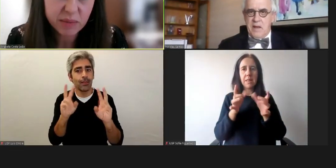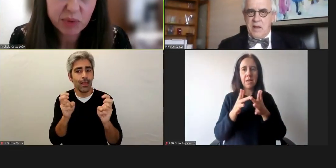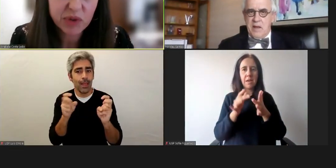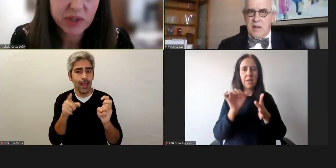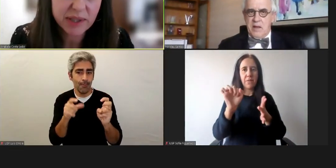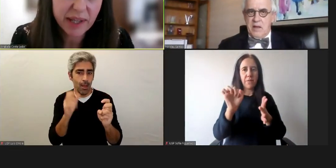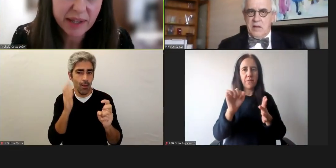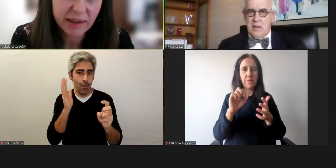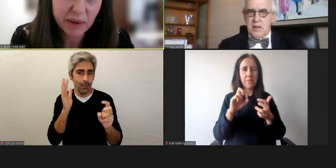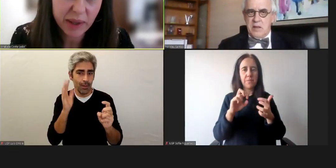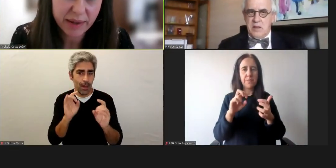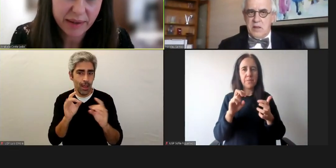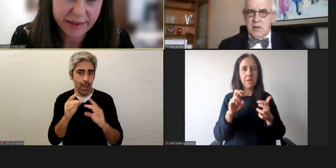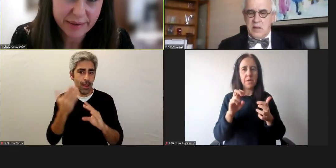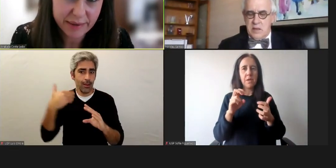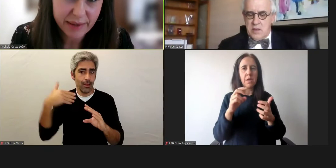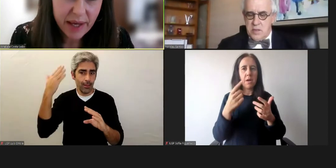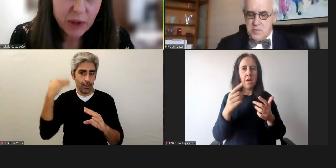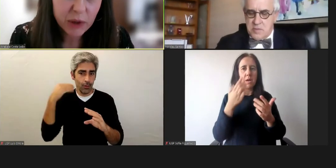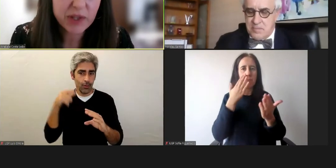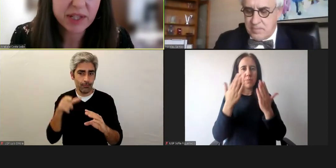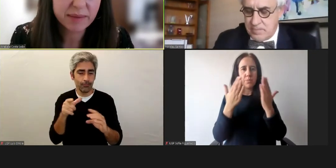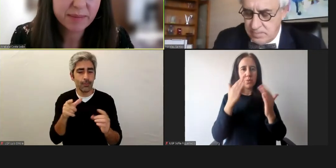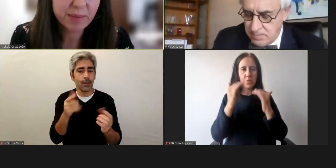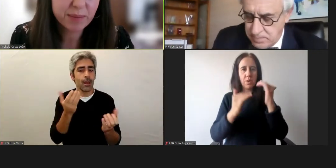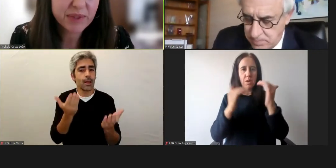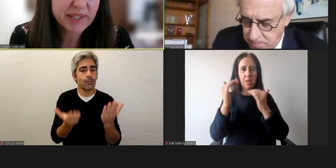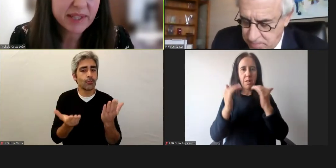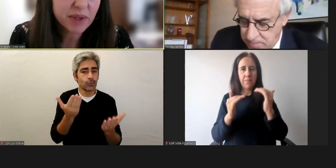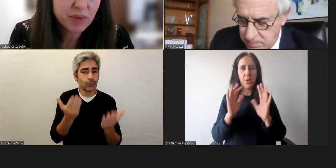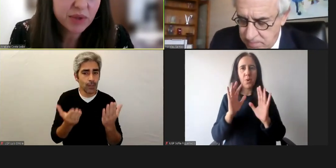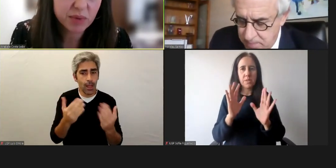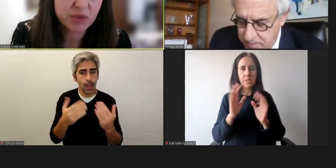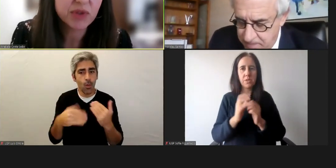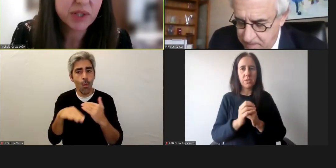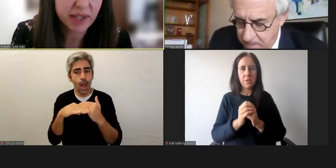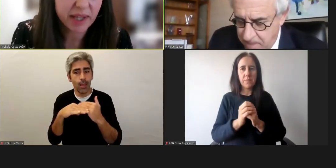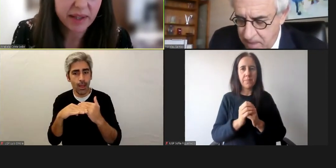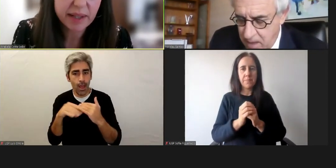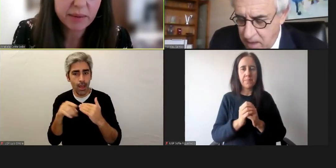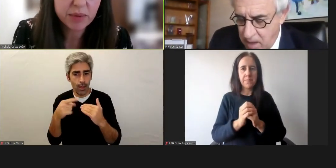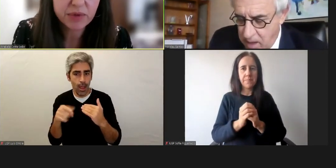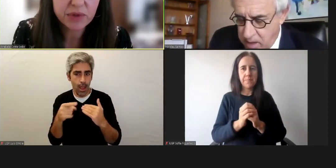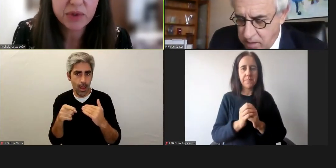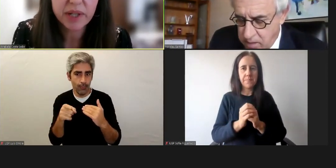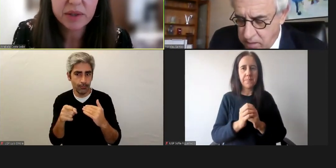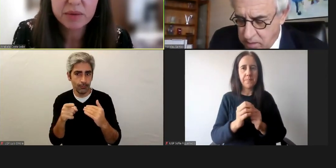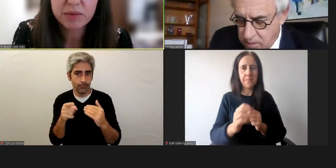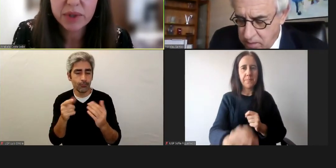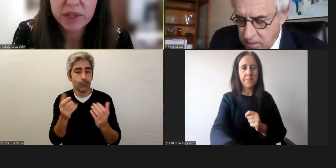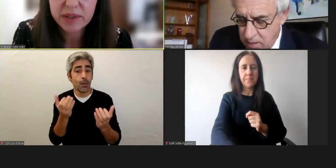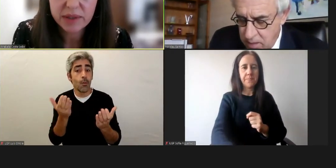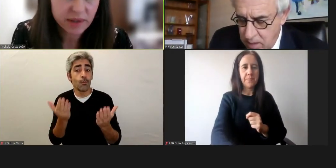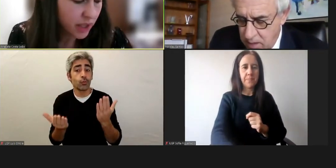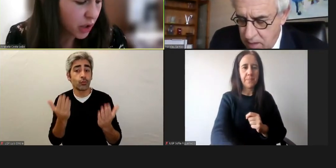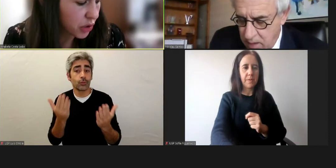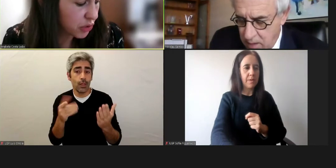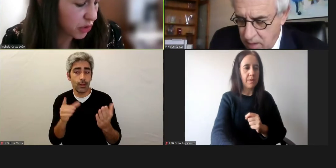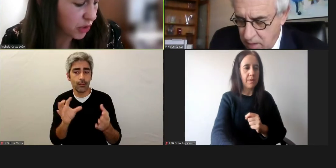entre a proporcionalidade e a igualdade. Ou seja, precisamente porque a proporcionalidade acaba por funcionar como